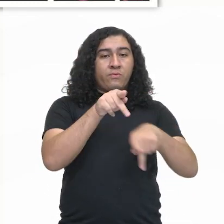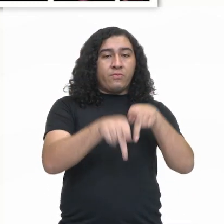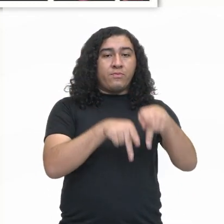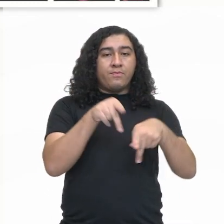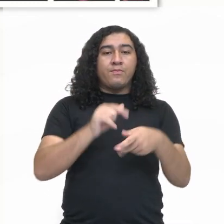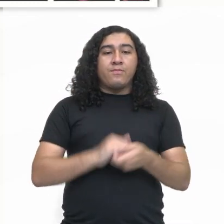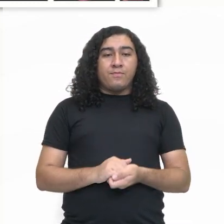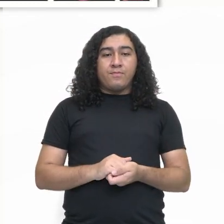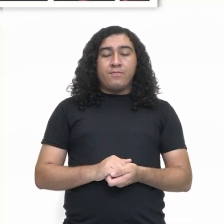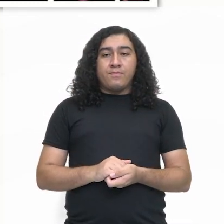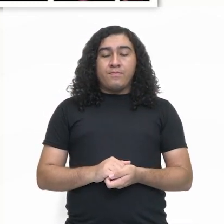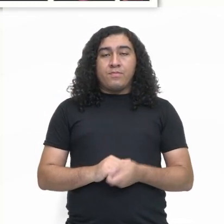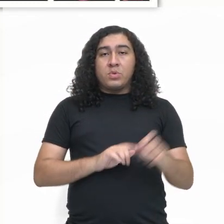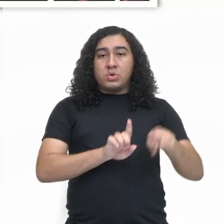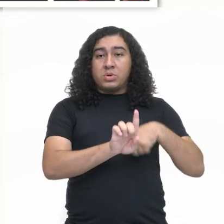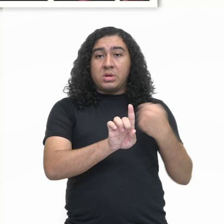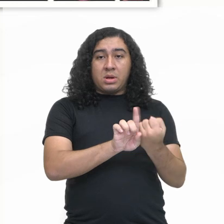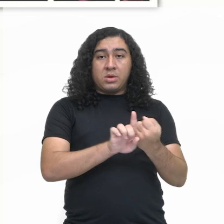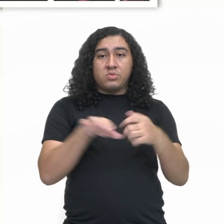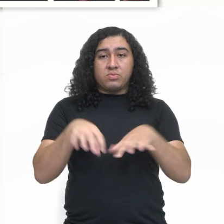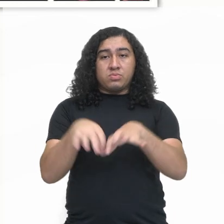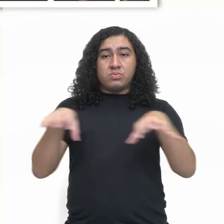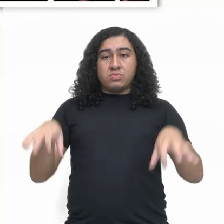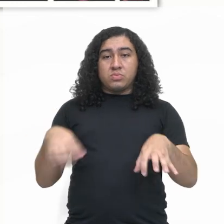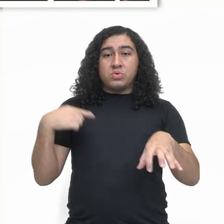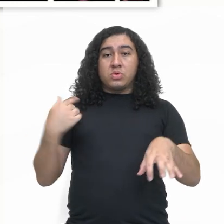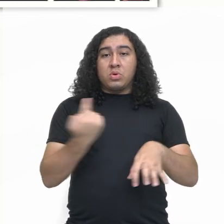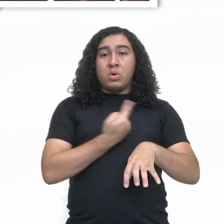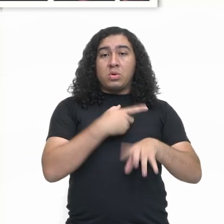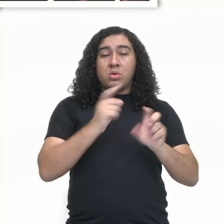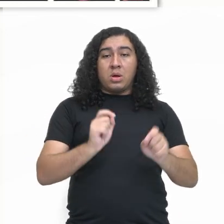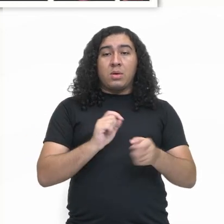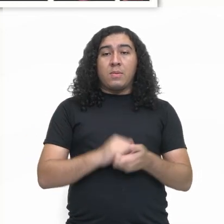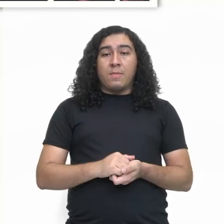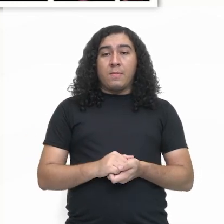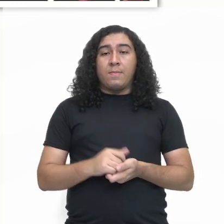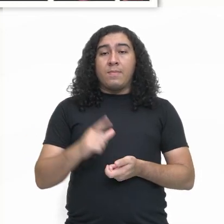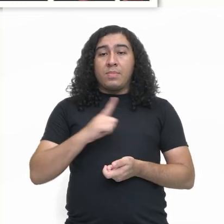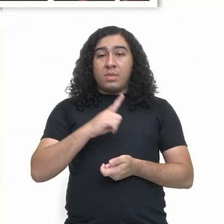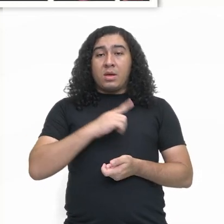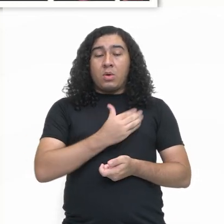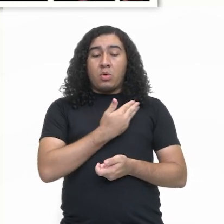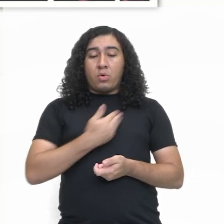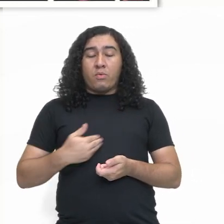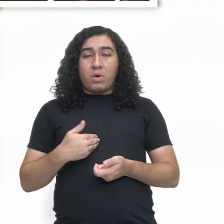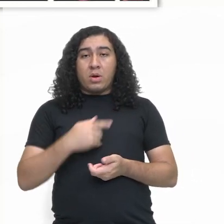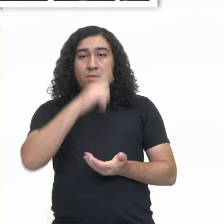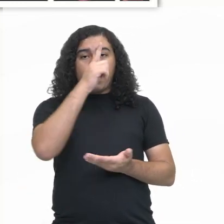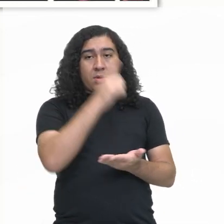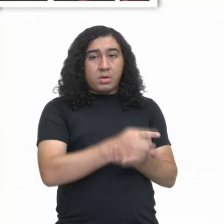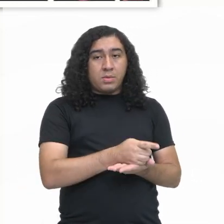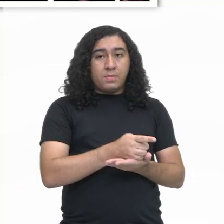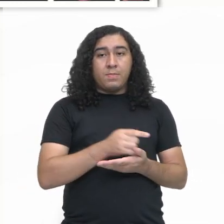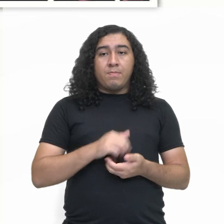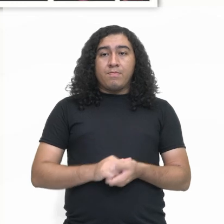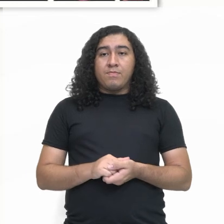A questão do povo, a questão da sociedade. Nós somos os governados. E se você olhar